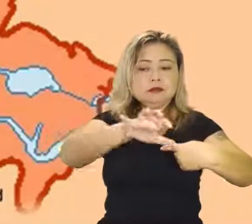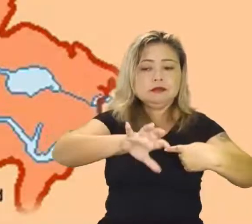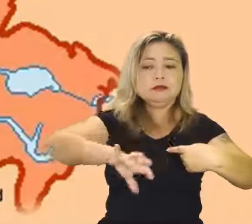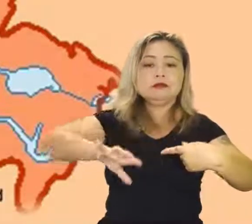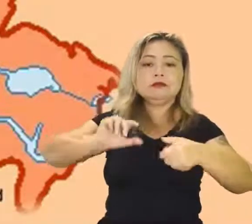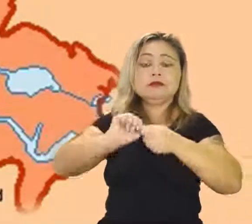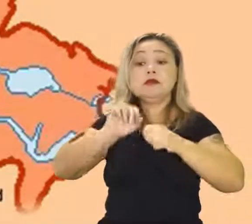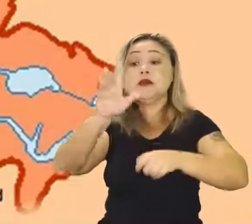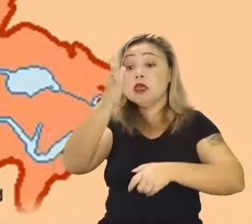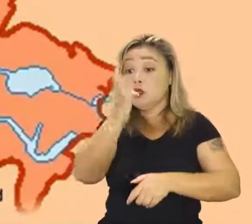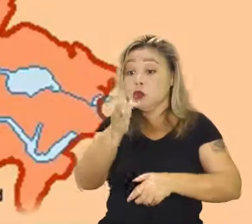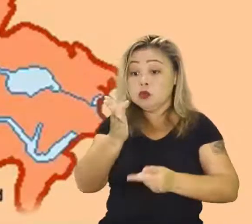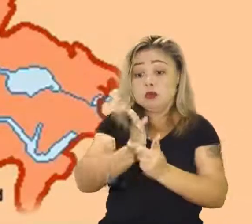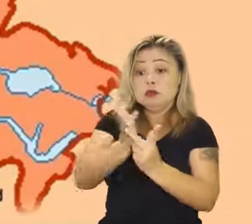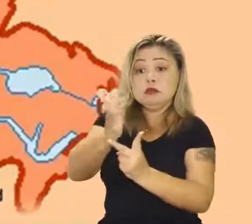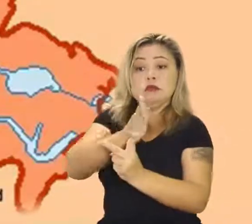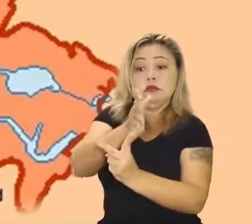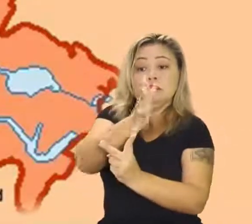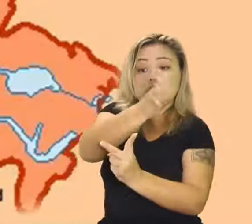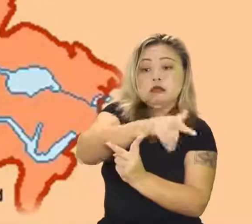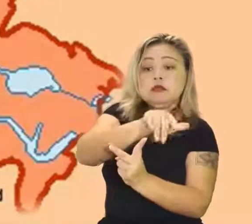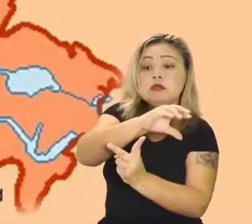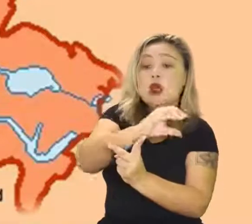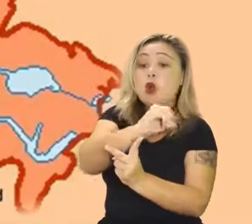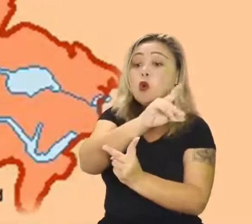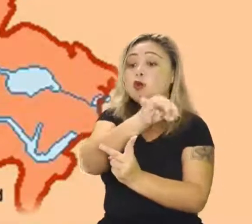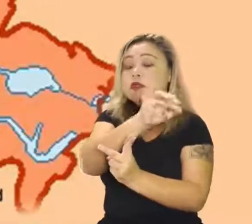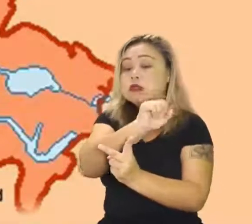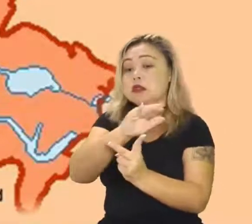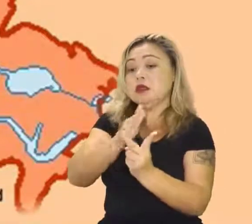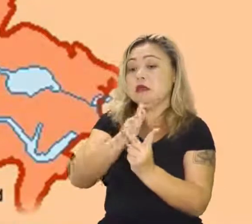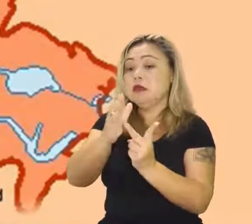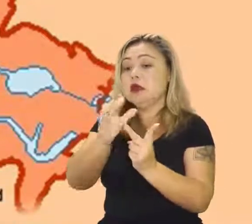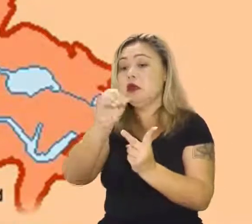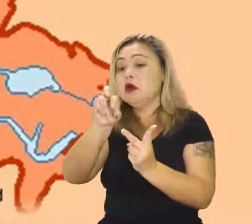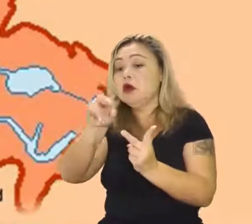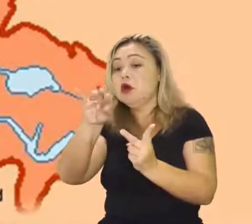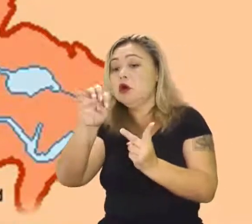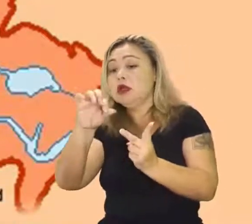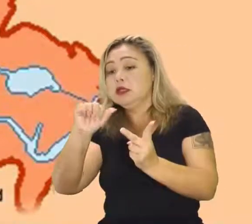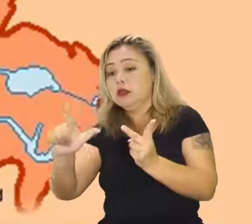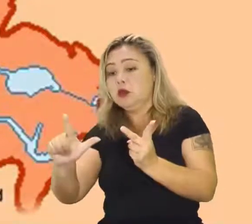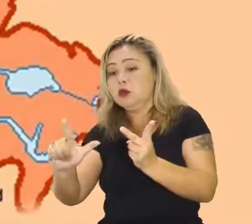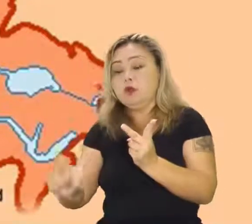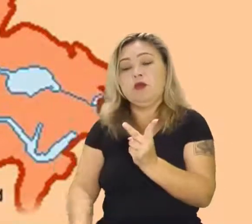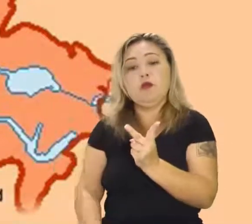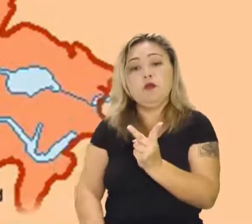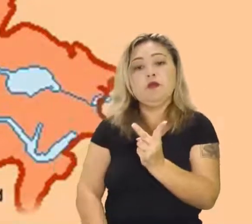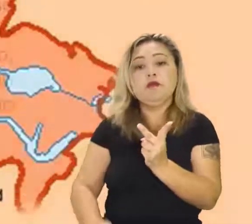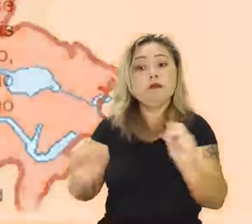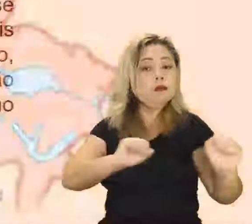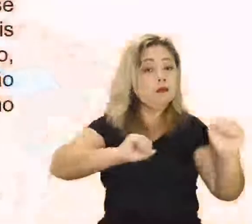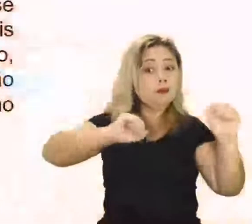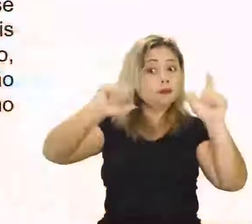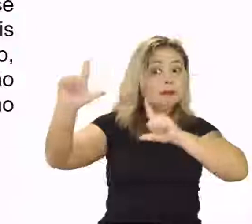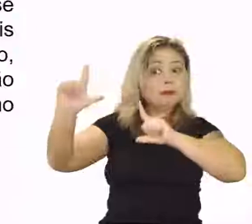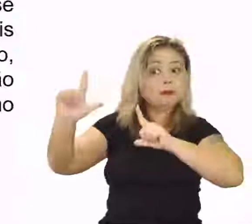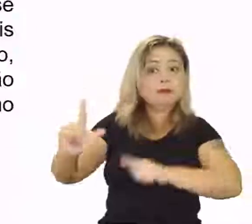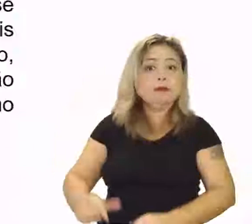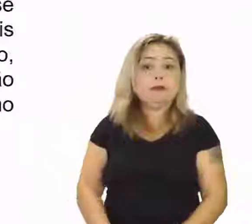dividido apenas em 2. Na Alemanha Ocidental e na Alemanha Oriental. Na tela para vocês